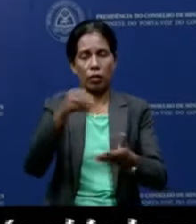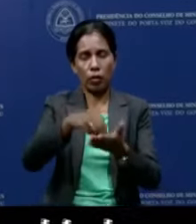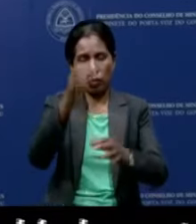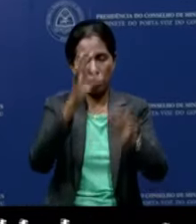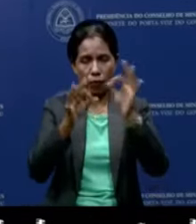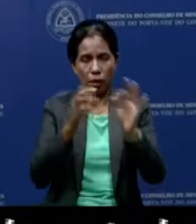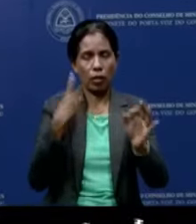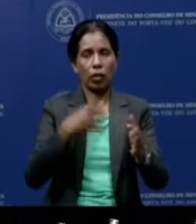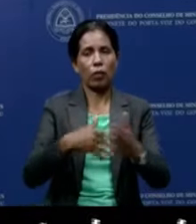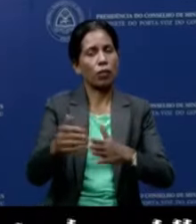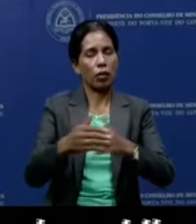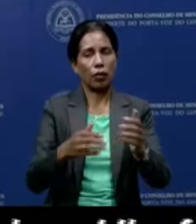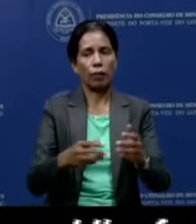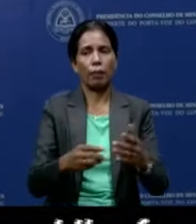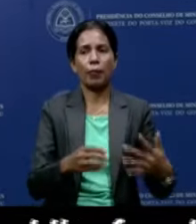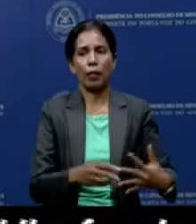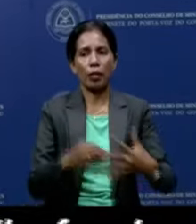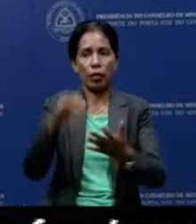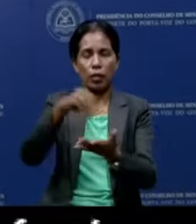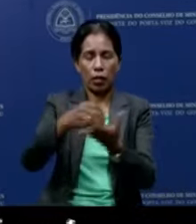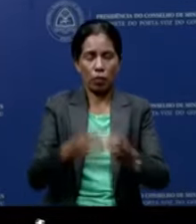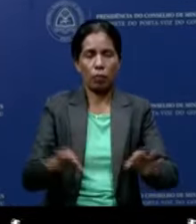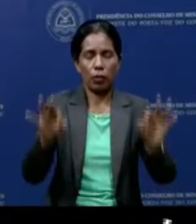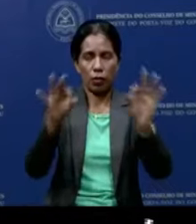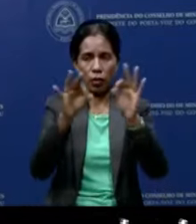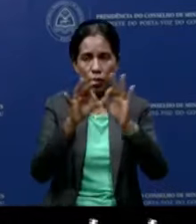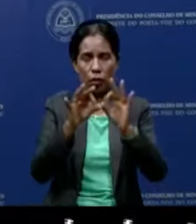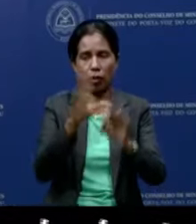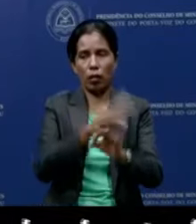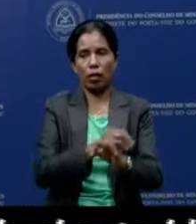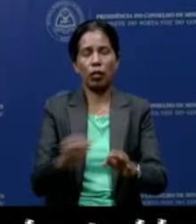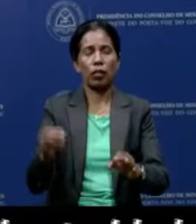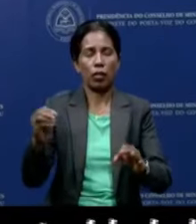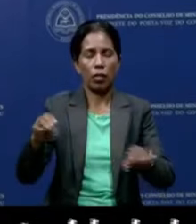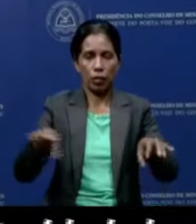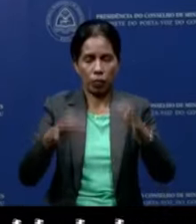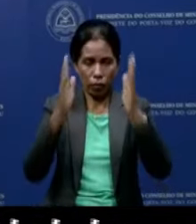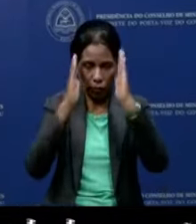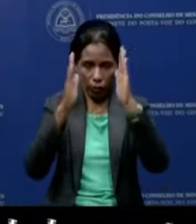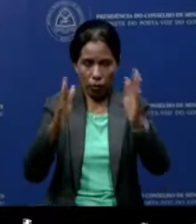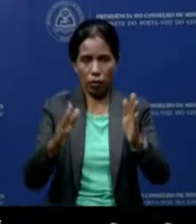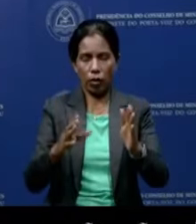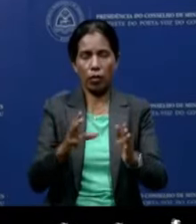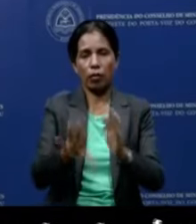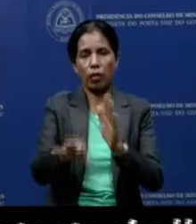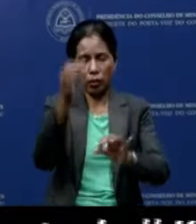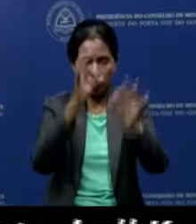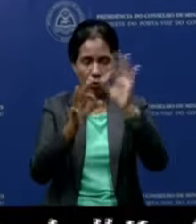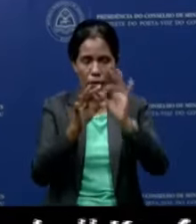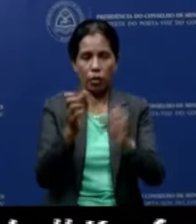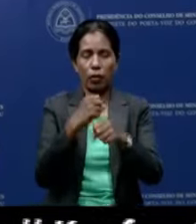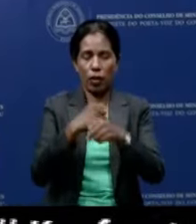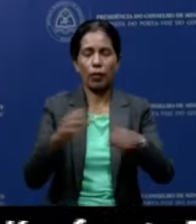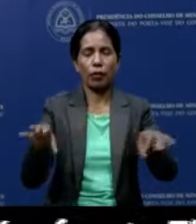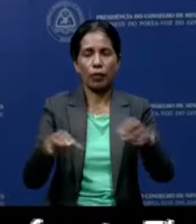série mas be liliu ne tau perida de ser ne be ke por mérito e setor ne atalo atu hetan confiança ne lo di halau kenari